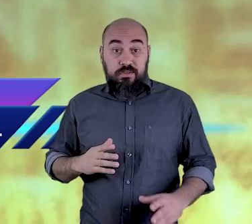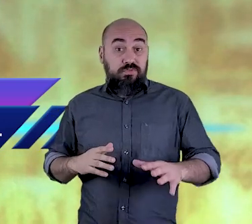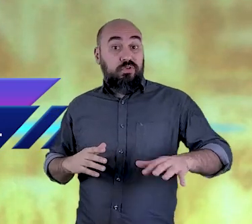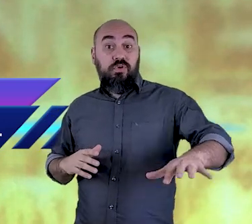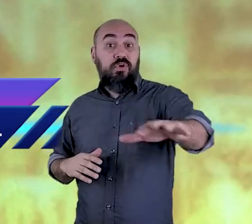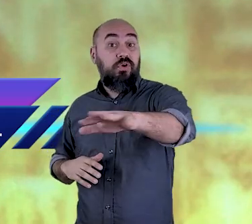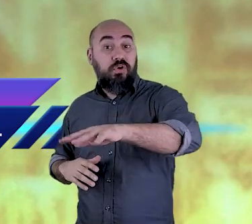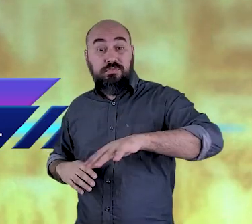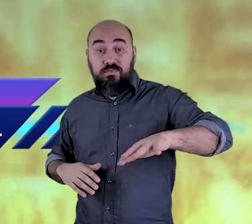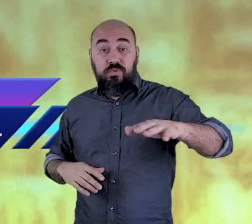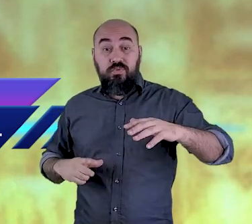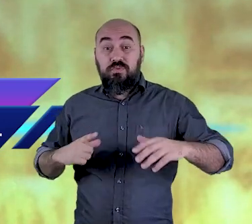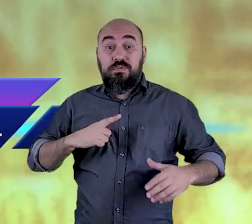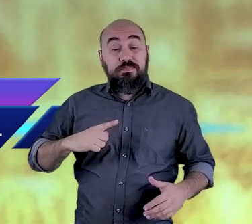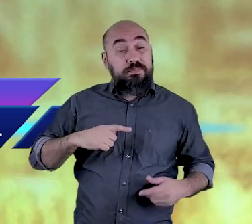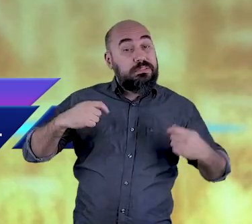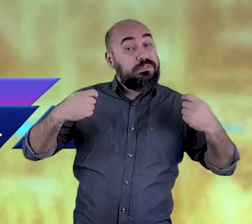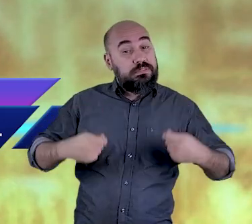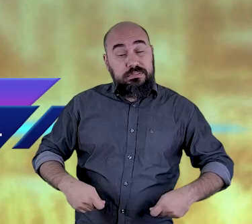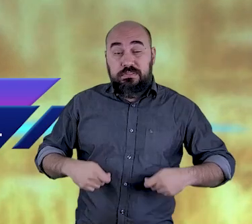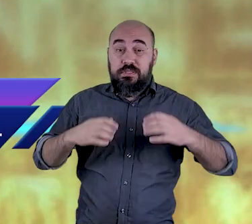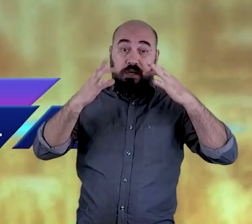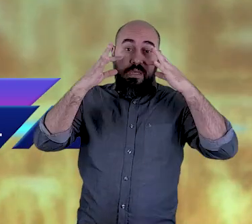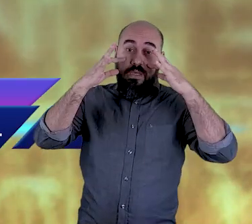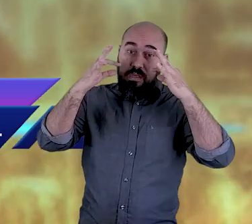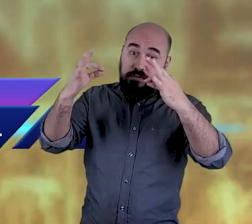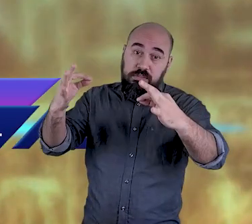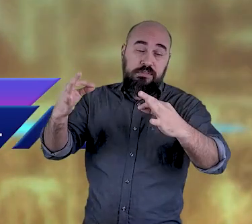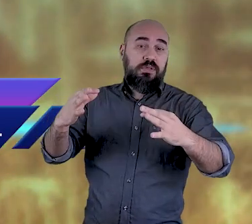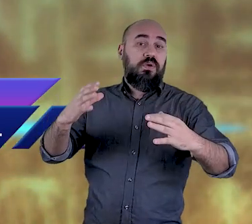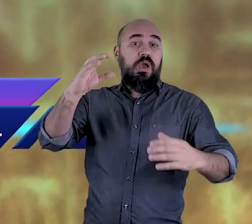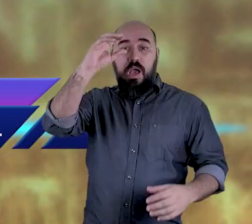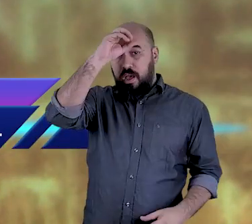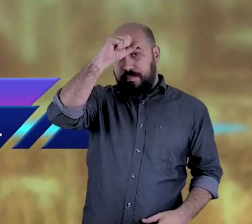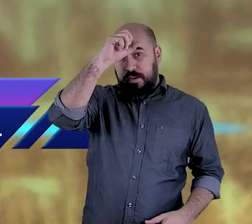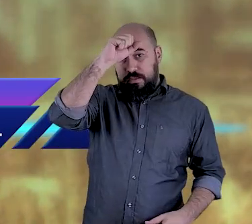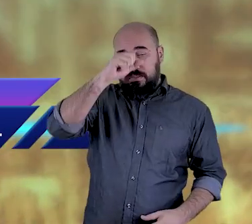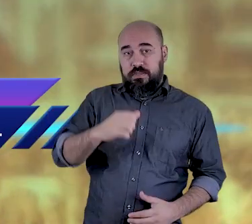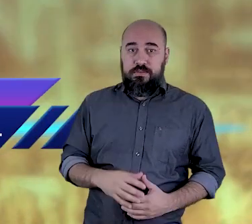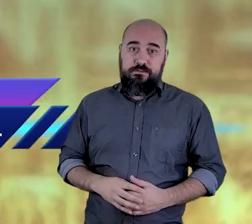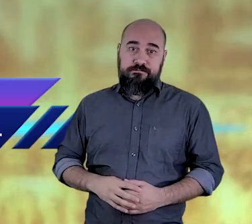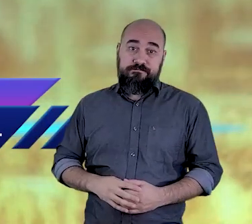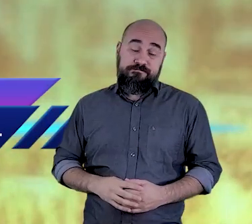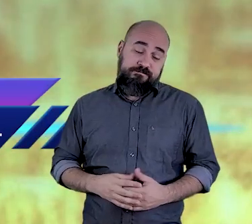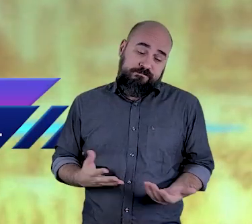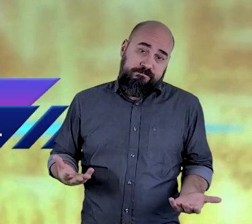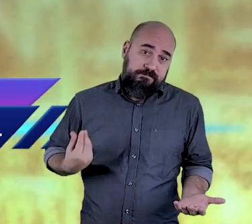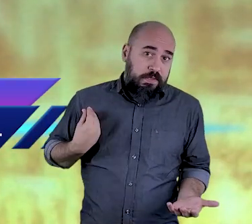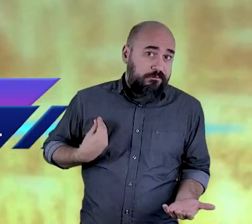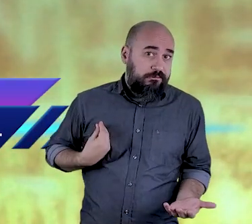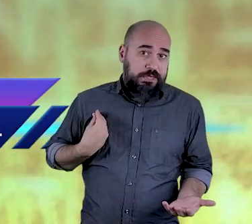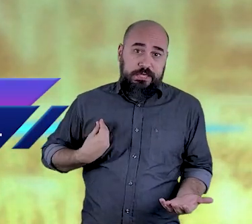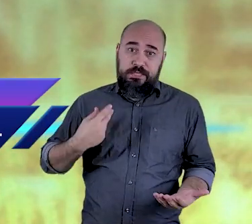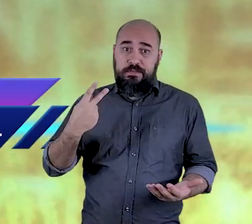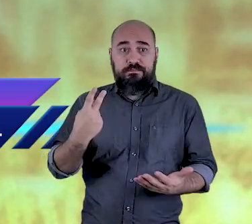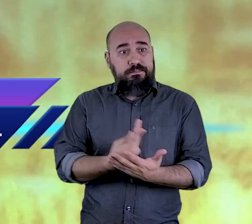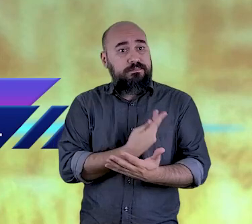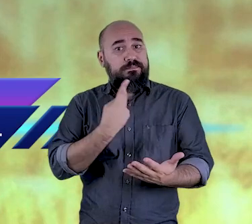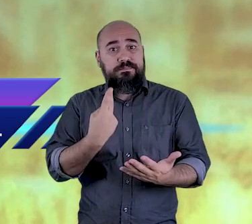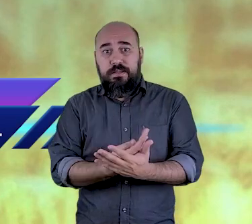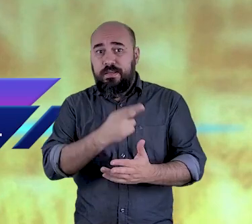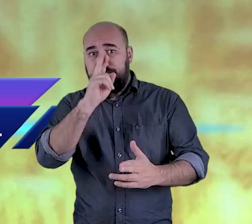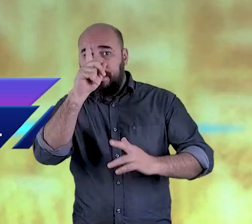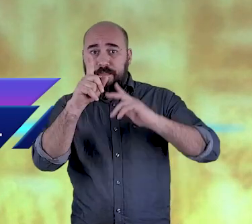aprender por isso nós não temos tempo nesta vida para cometer todos os erros necessários que